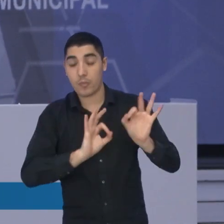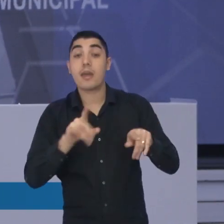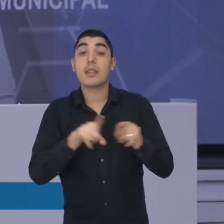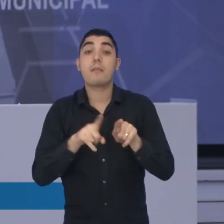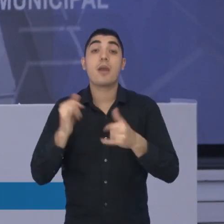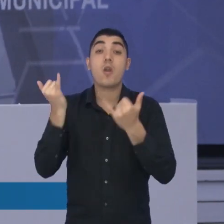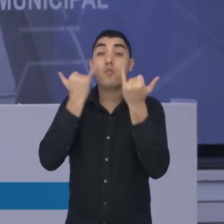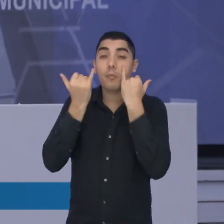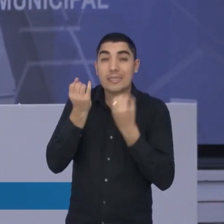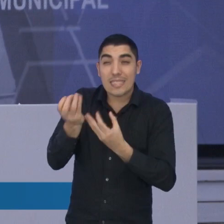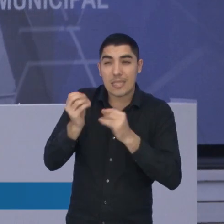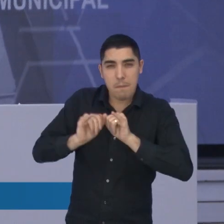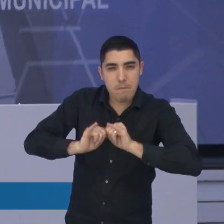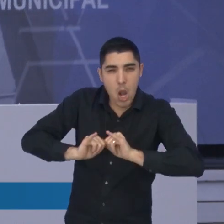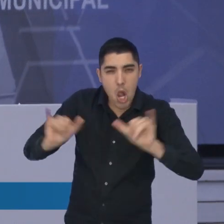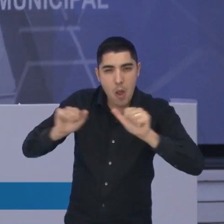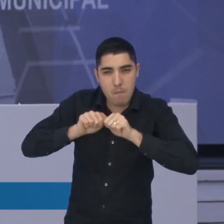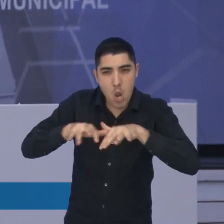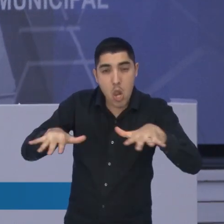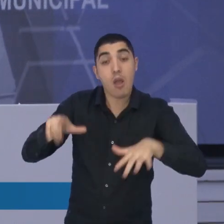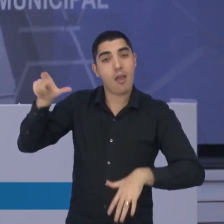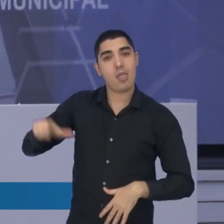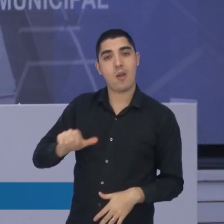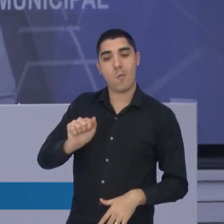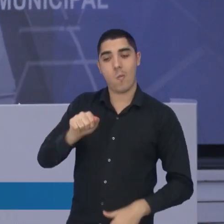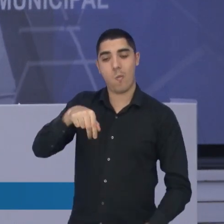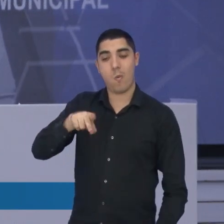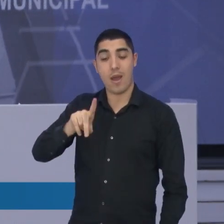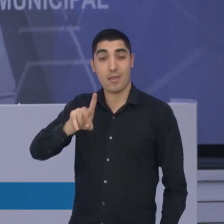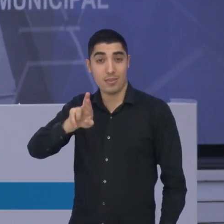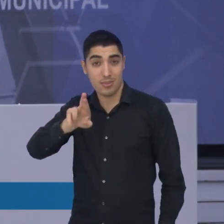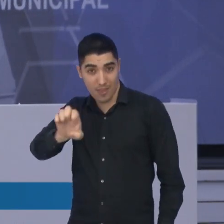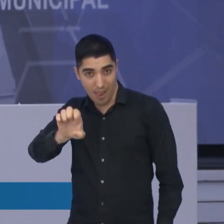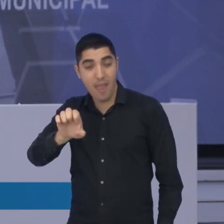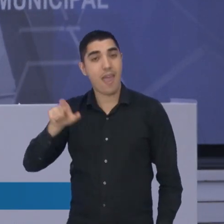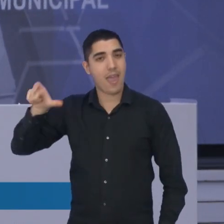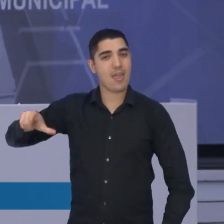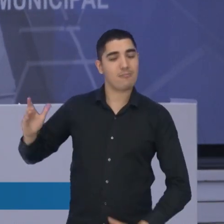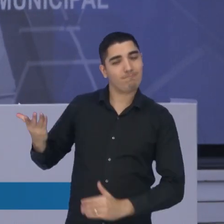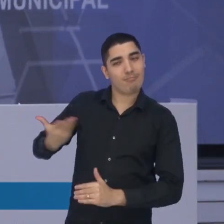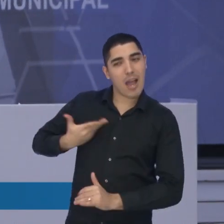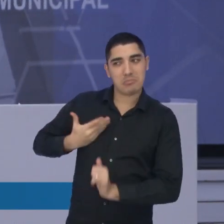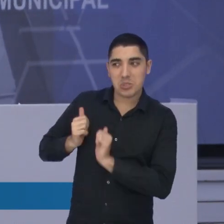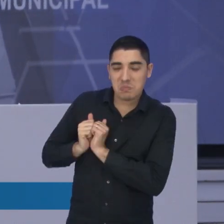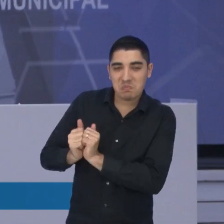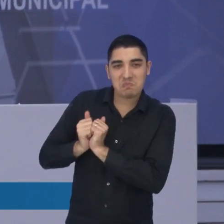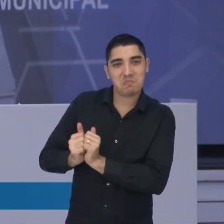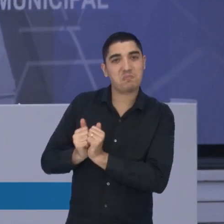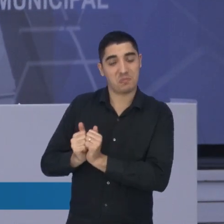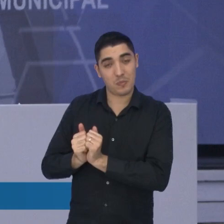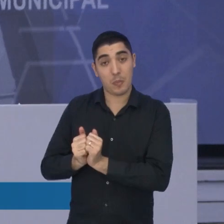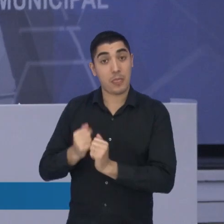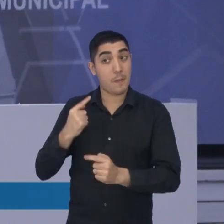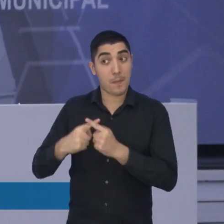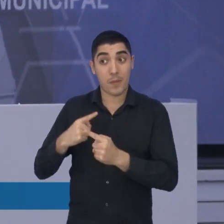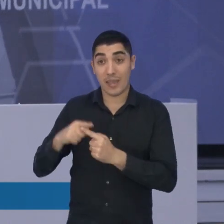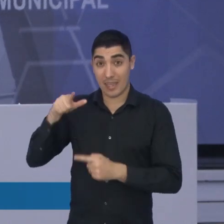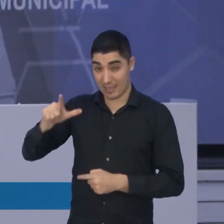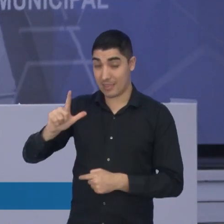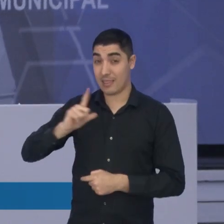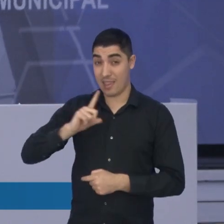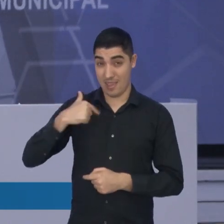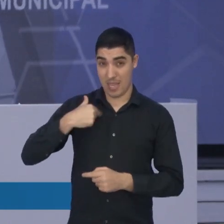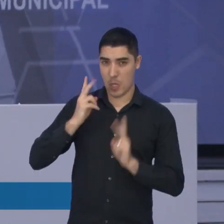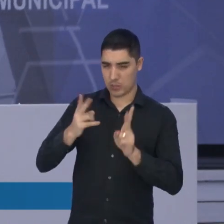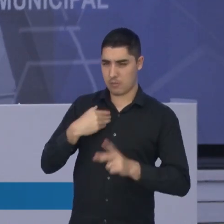Diniz, que após muitos trabalhos realizados juntos, se tornou um grande amigo também. Porque para conseguir lidar com as exigências que eu